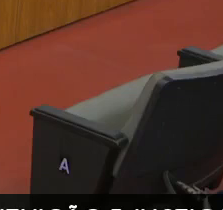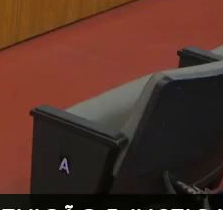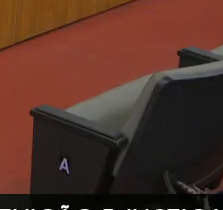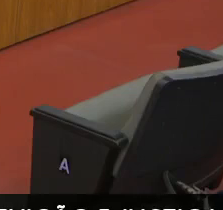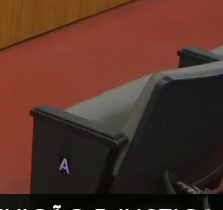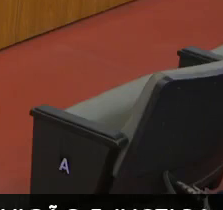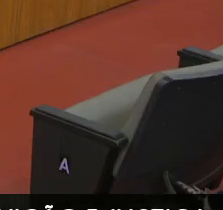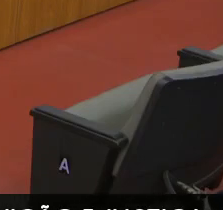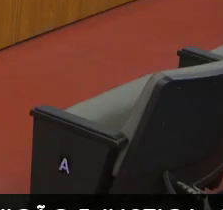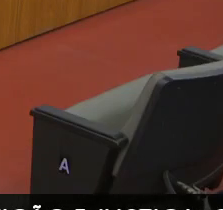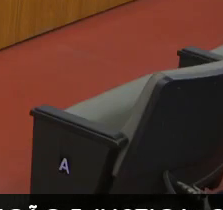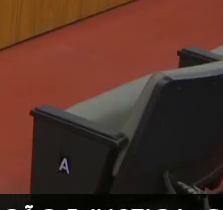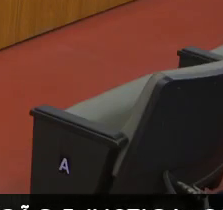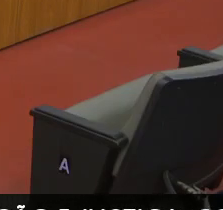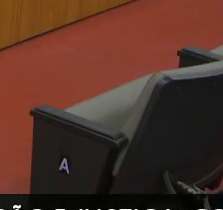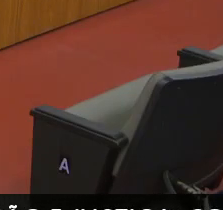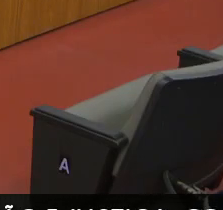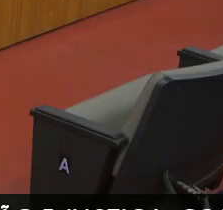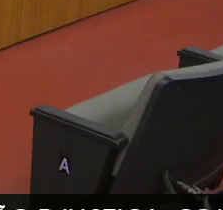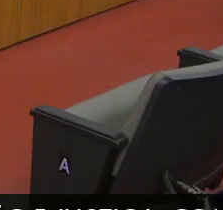minutos.